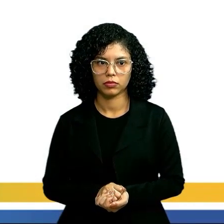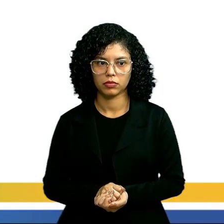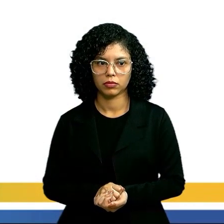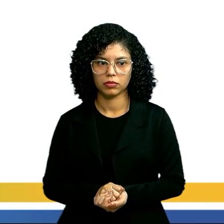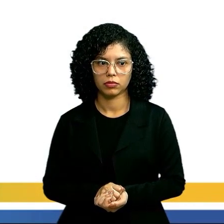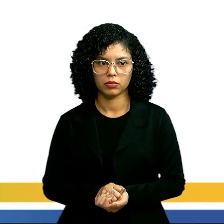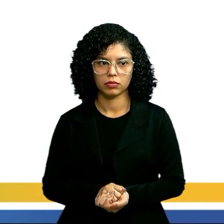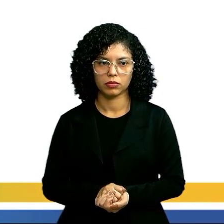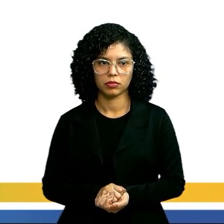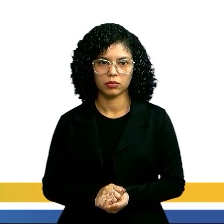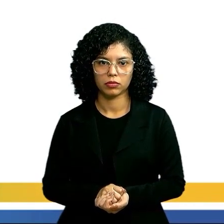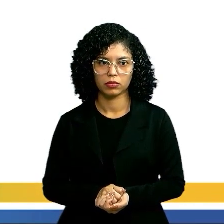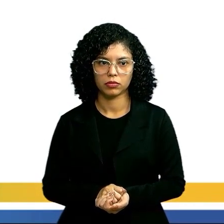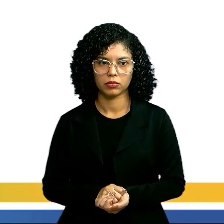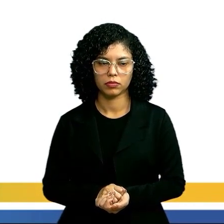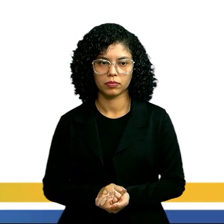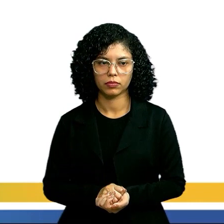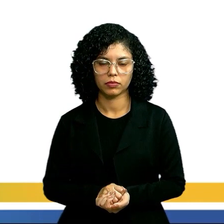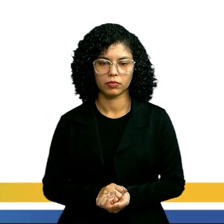questão.